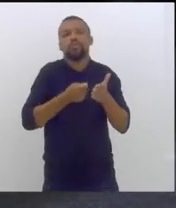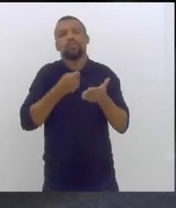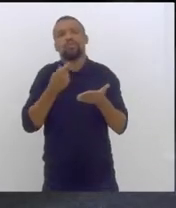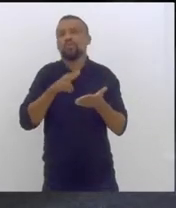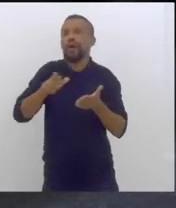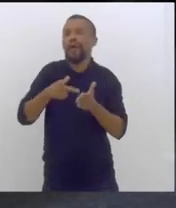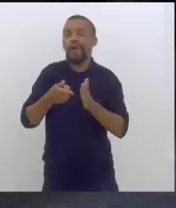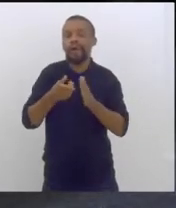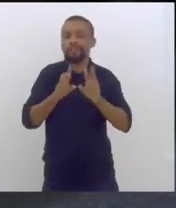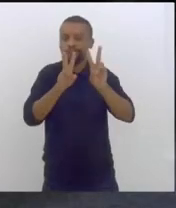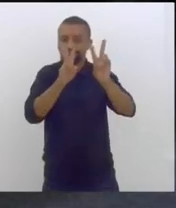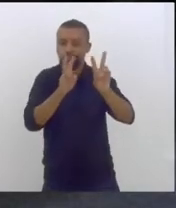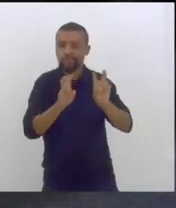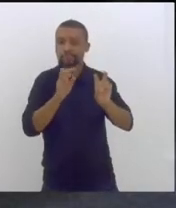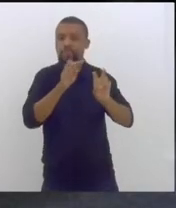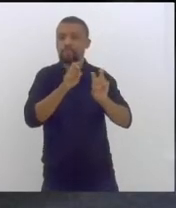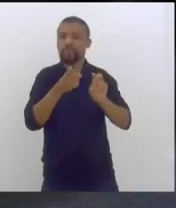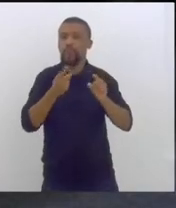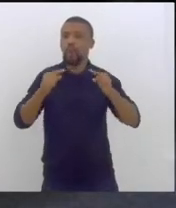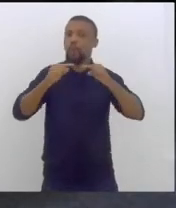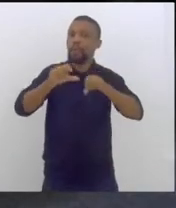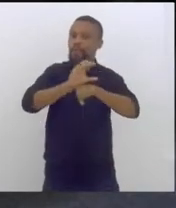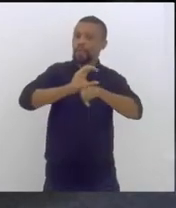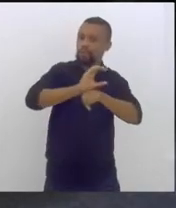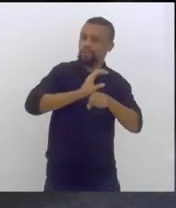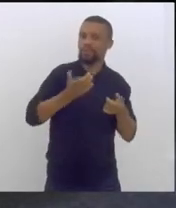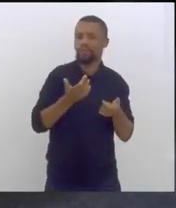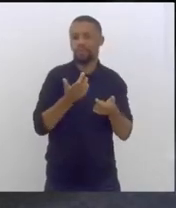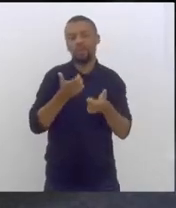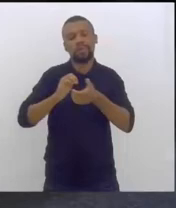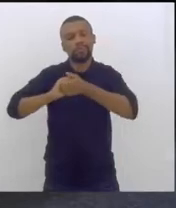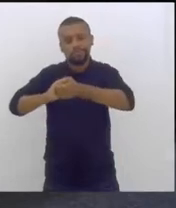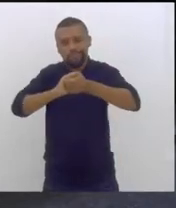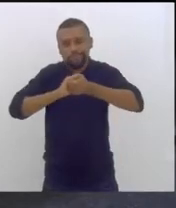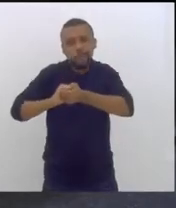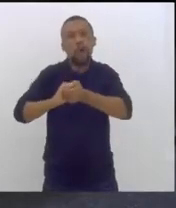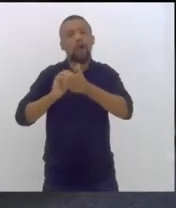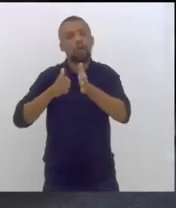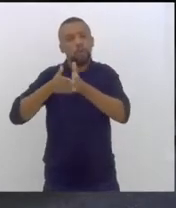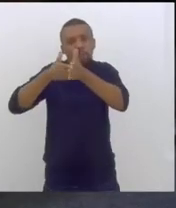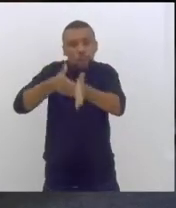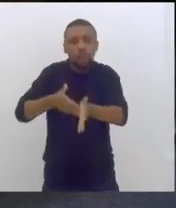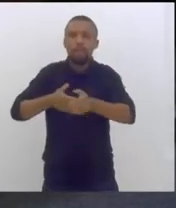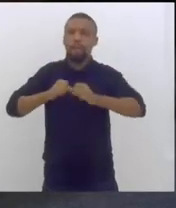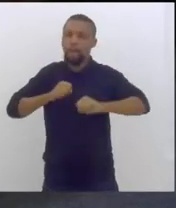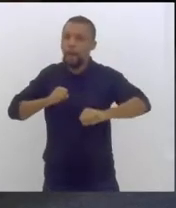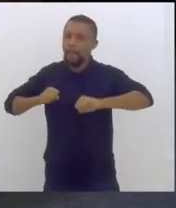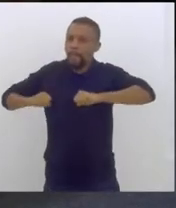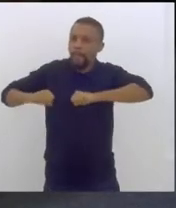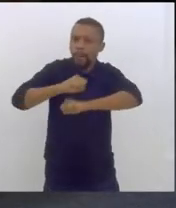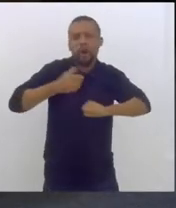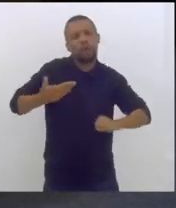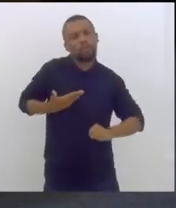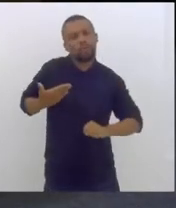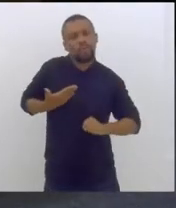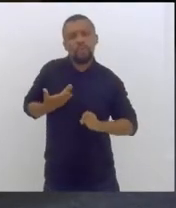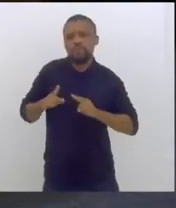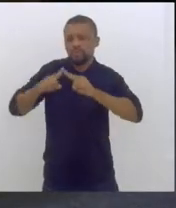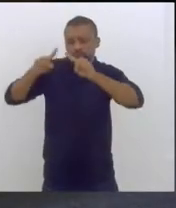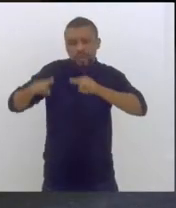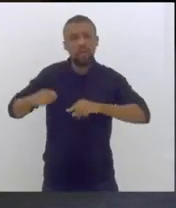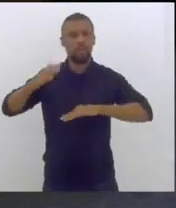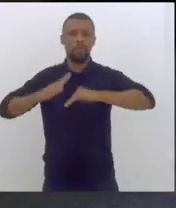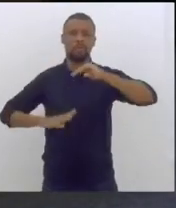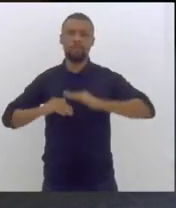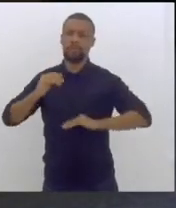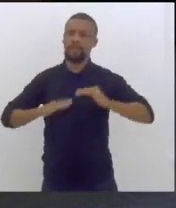constitucionalidade eu quero cumprimentar a tenacidade Ea perseverança o espírito de luta dos meus colegas das minhas colegas